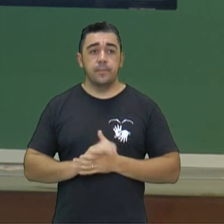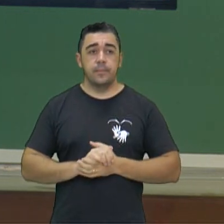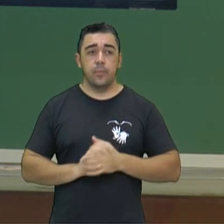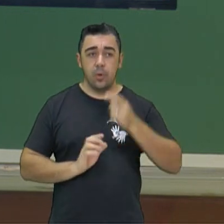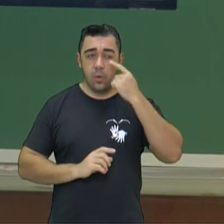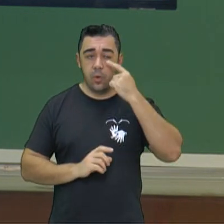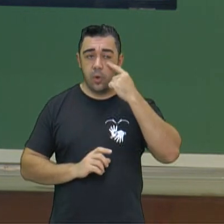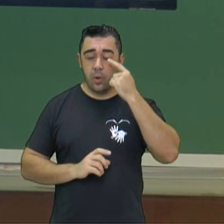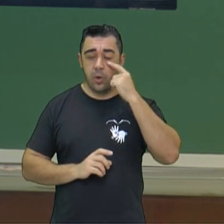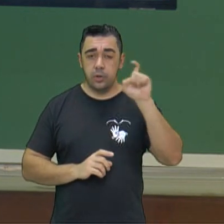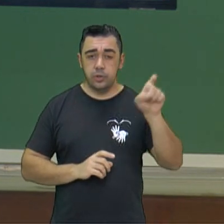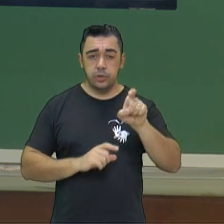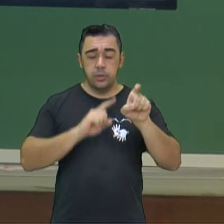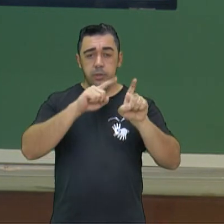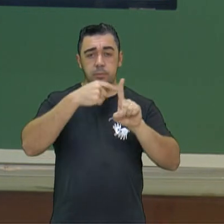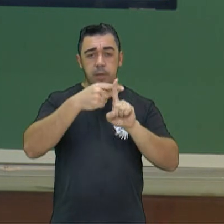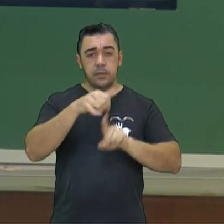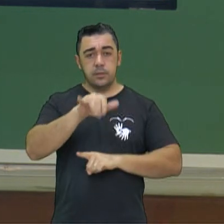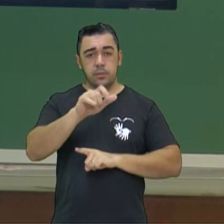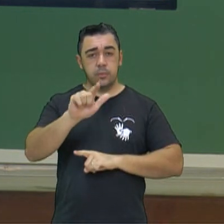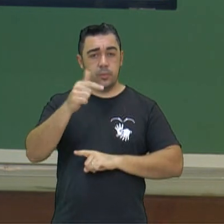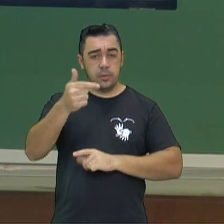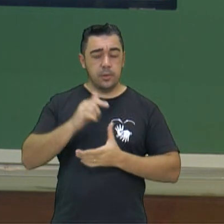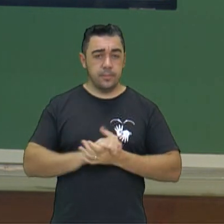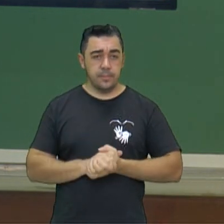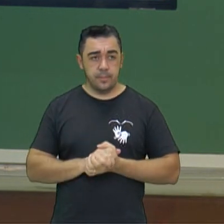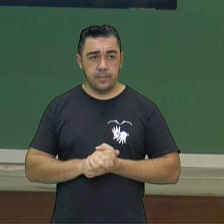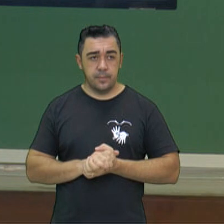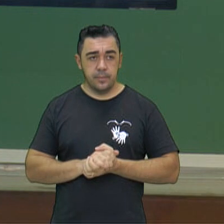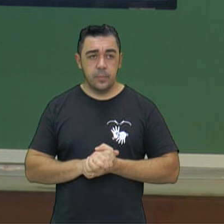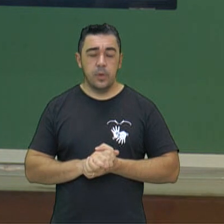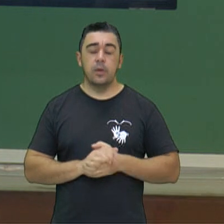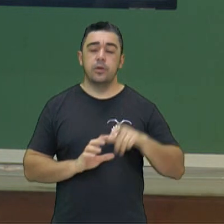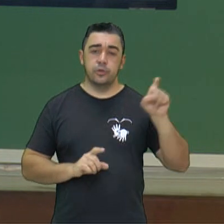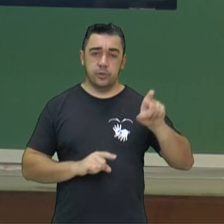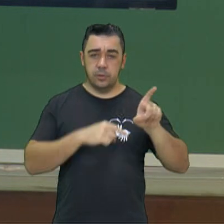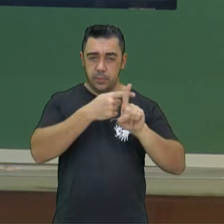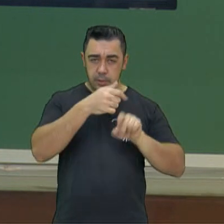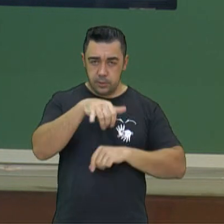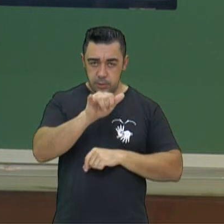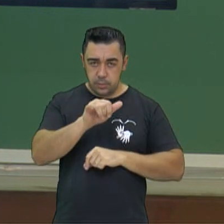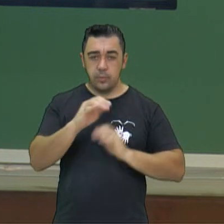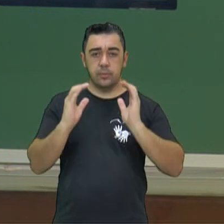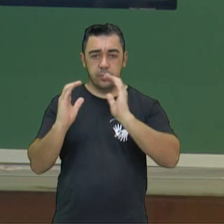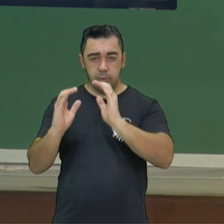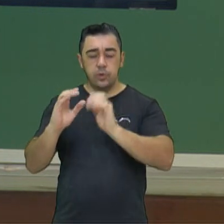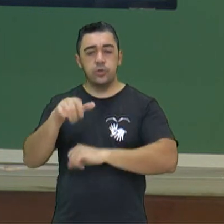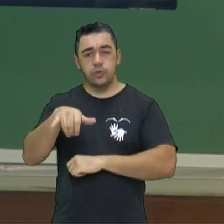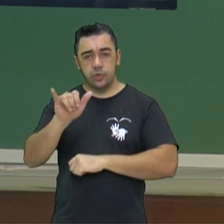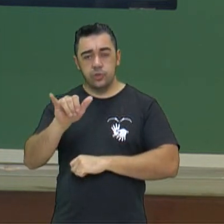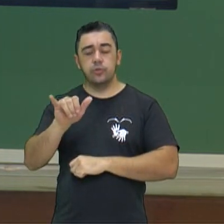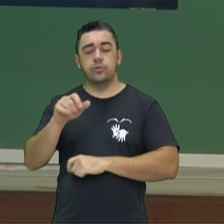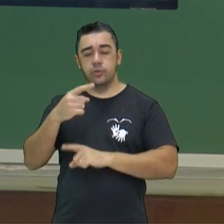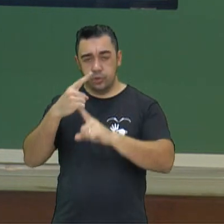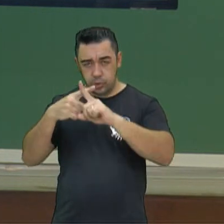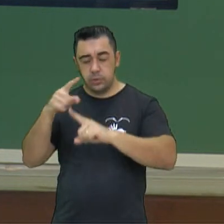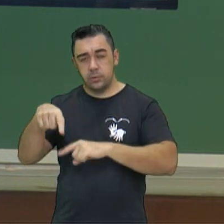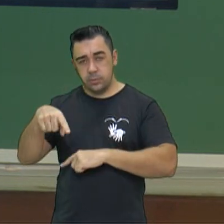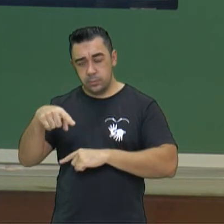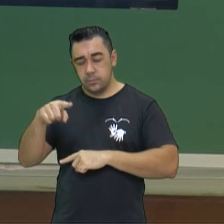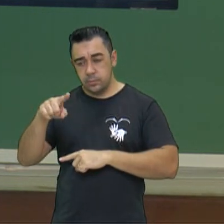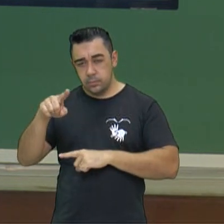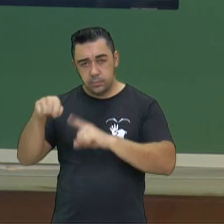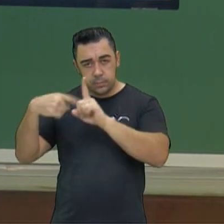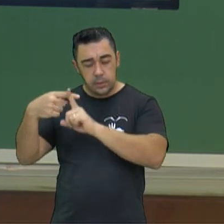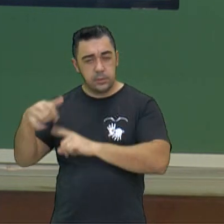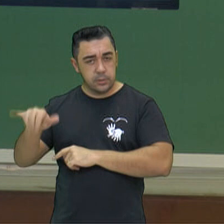lá, x mais y ao quadrado, o que que ele é? É o x mais y que multiplica o x mais y.